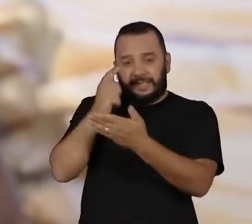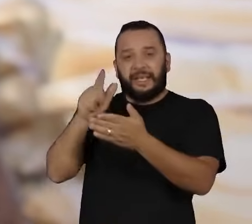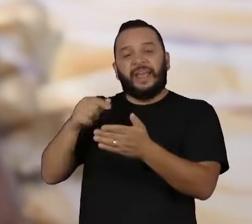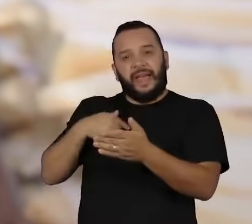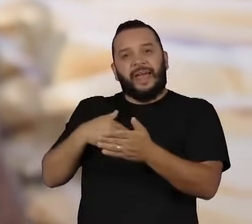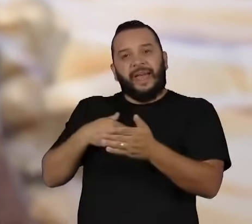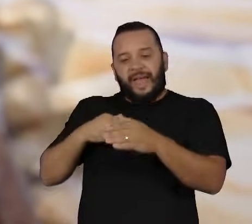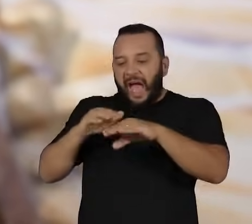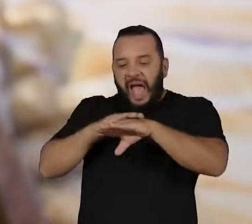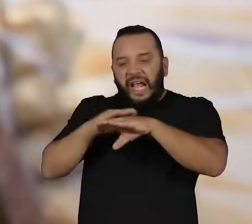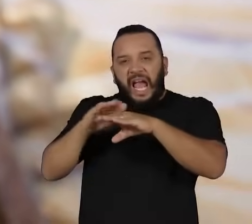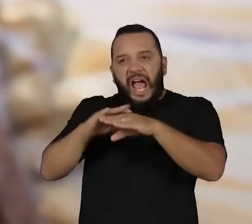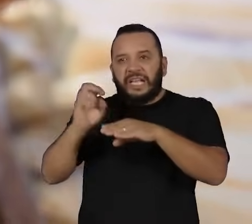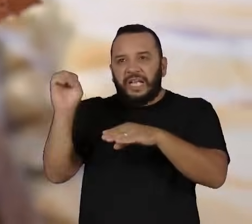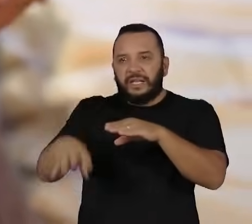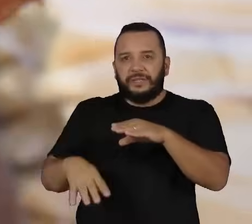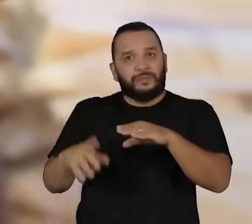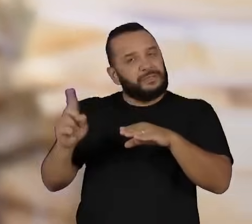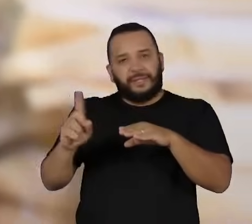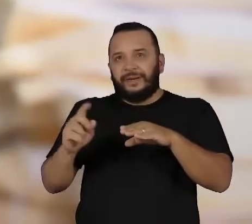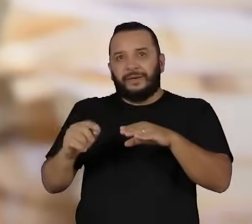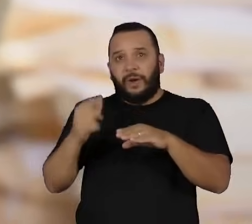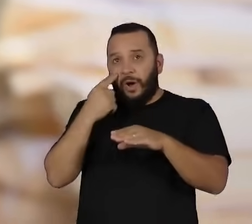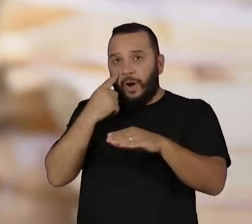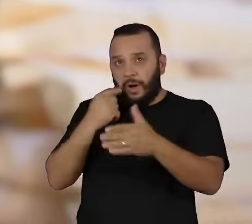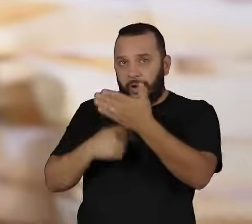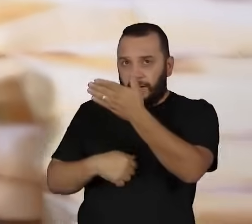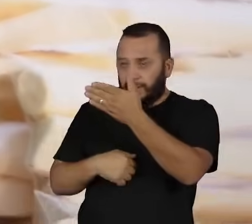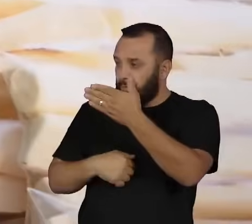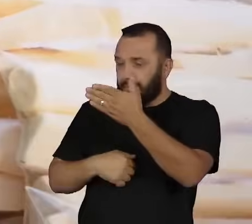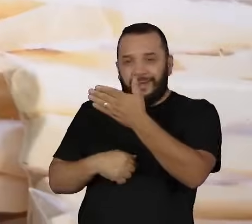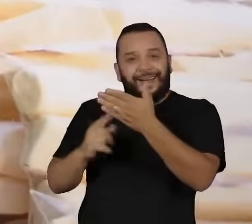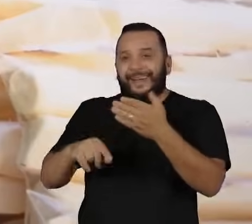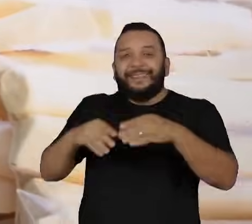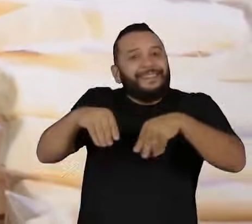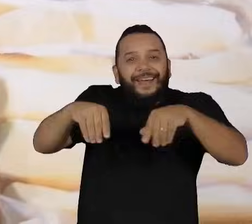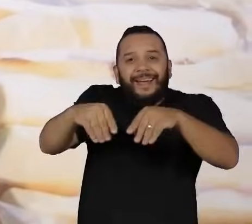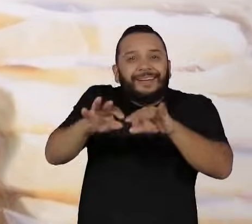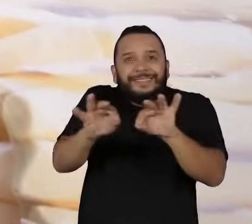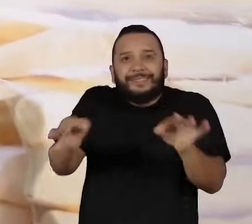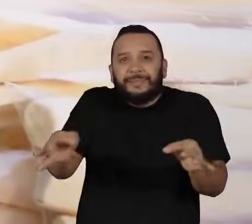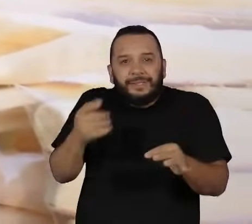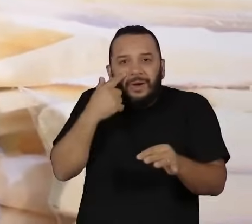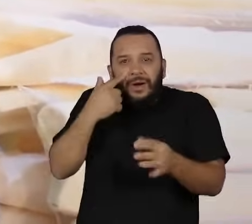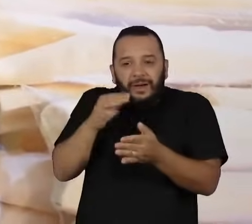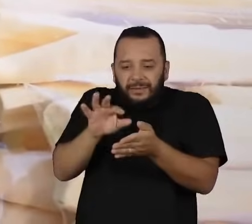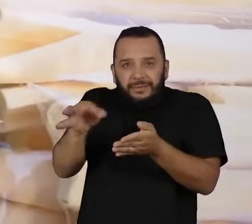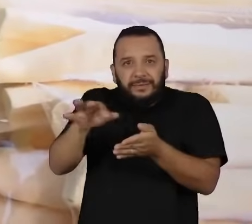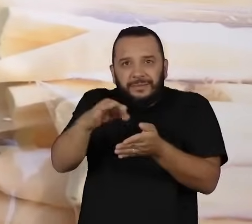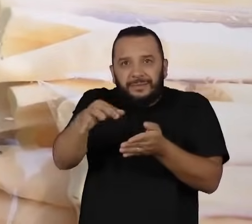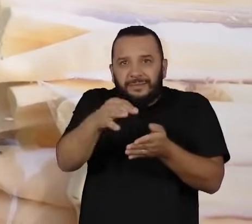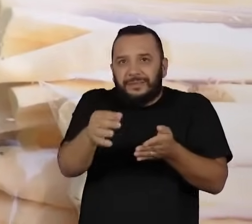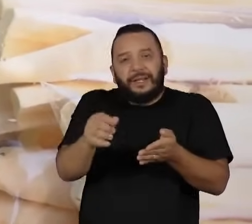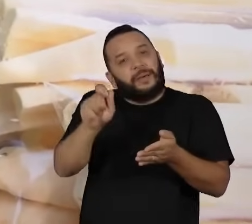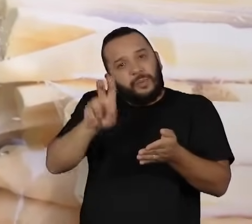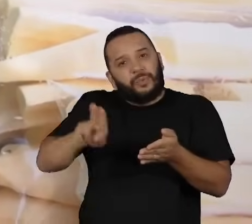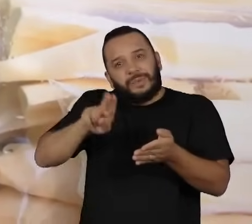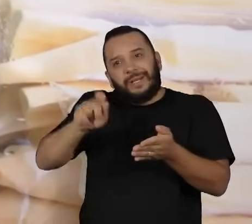joga fora. Na verdade, a gente tem essa casca que fica em contato com a terra. Olha só.